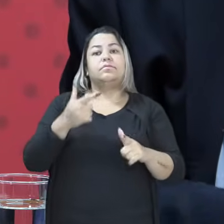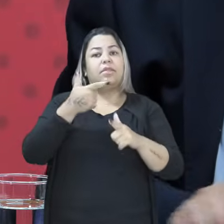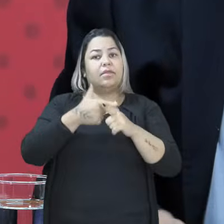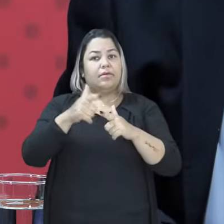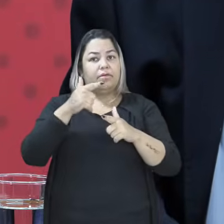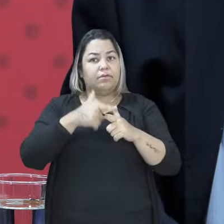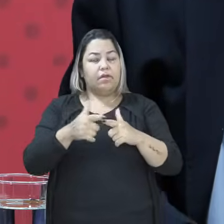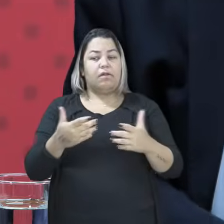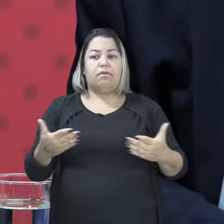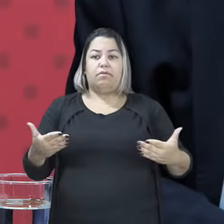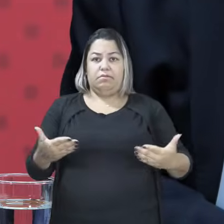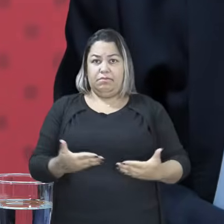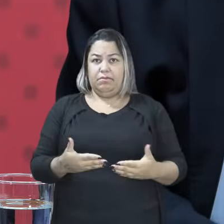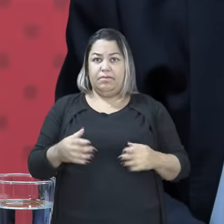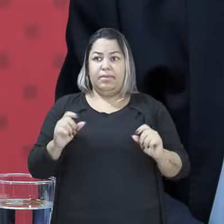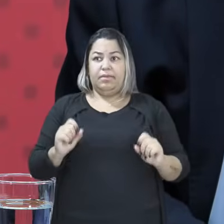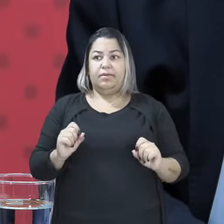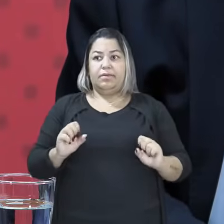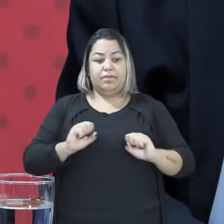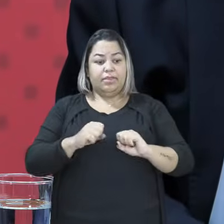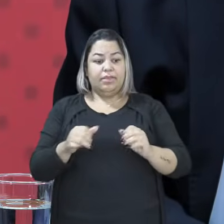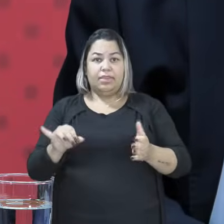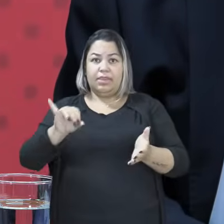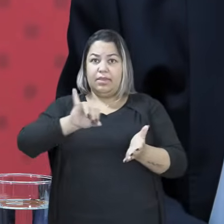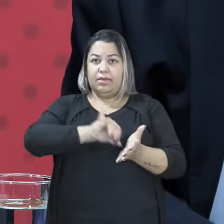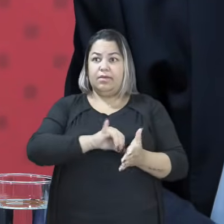hoje dos grandes centros urbanos, que é a